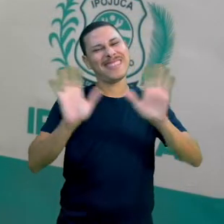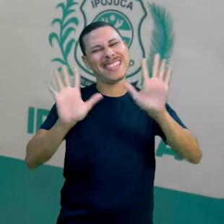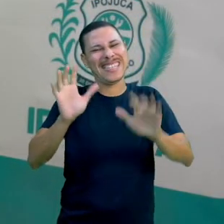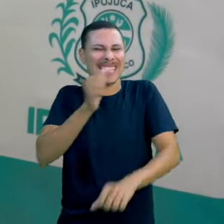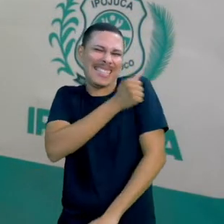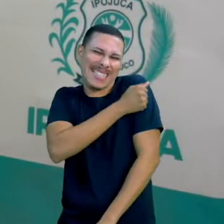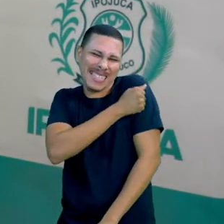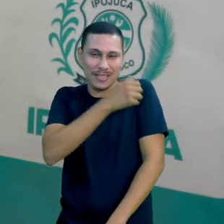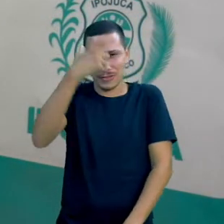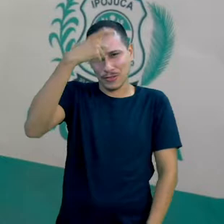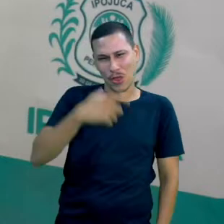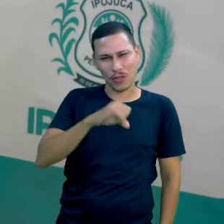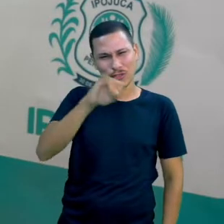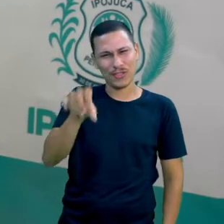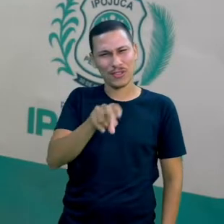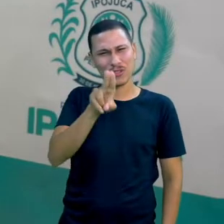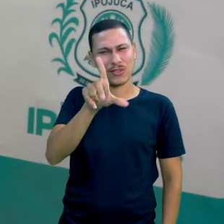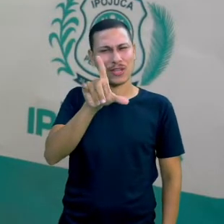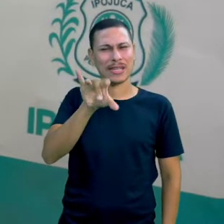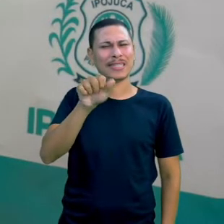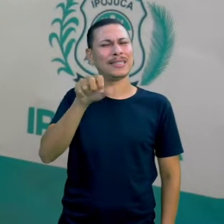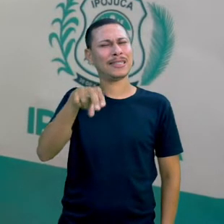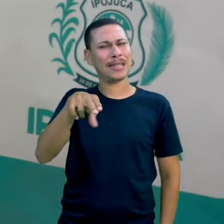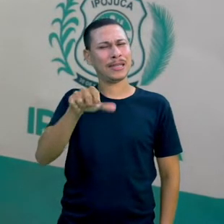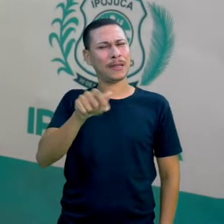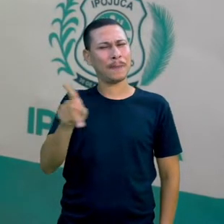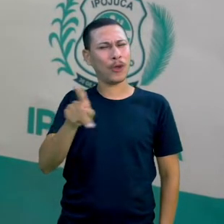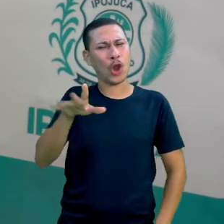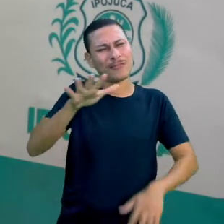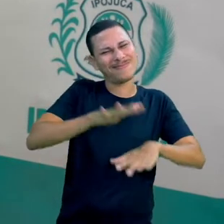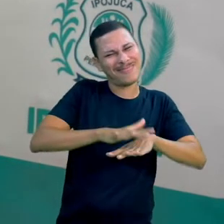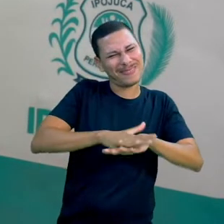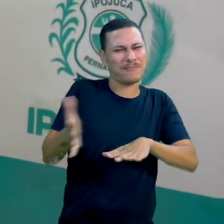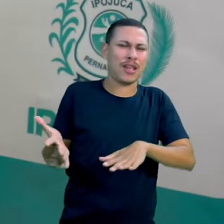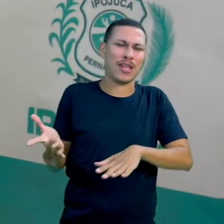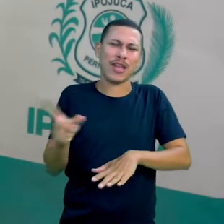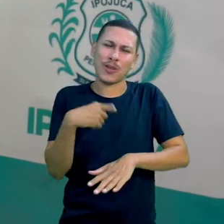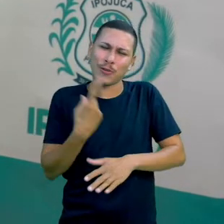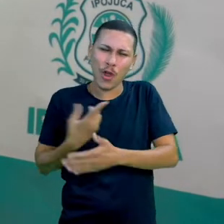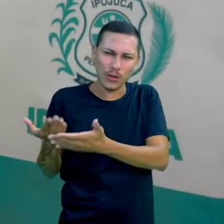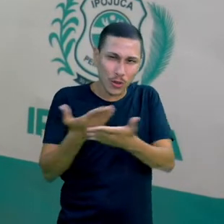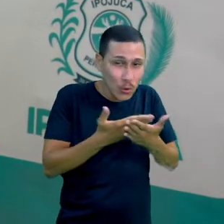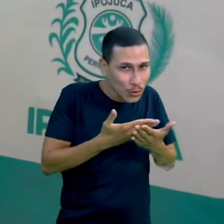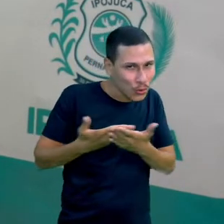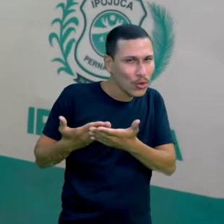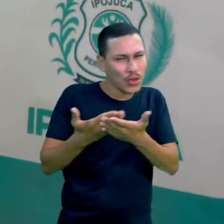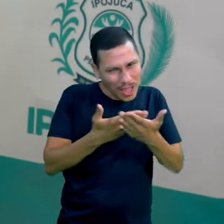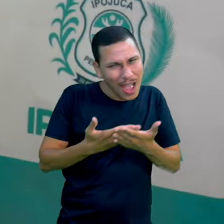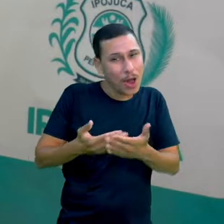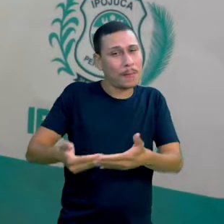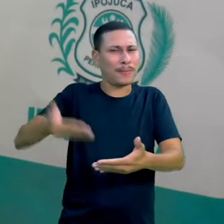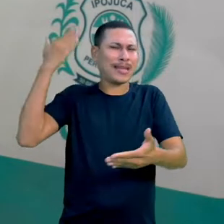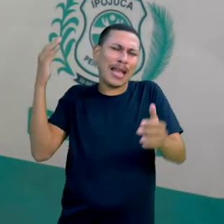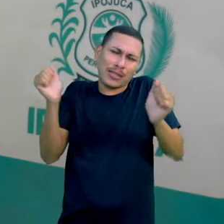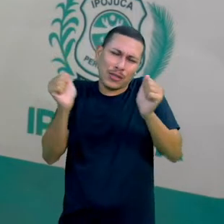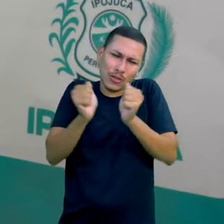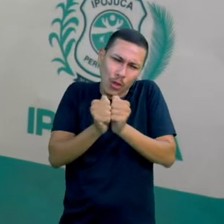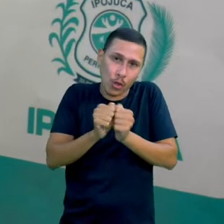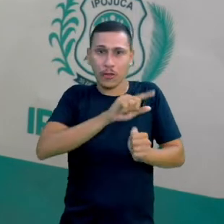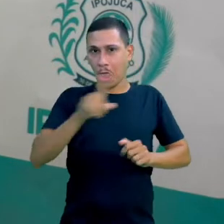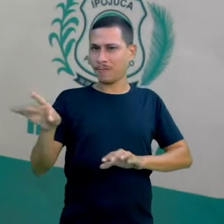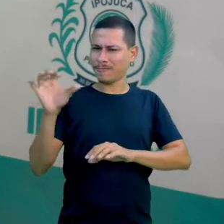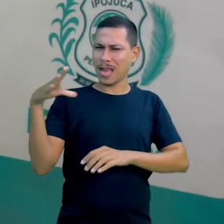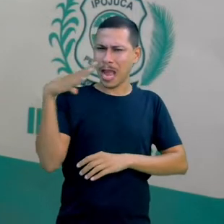Olá, aluno, sou Juliana Arcanjo, professora de matemática. Estive com vocês nas últimas aulas. Não perca